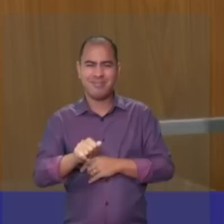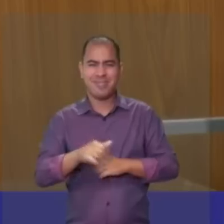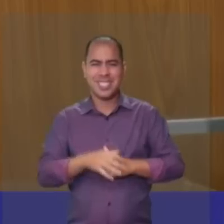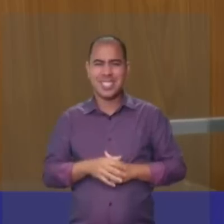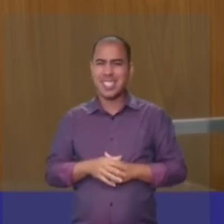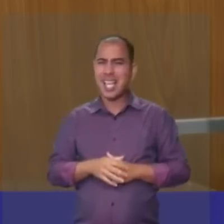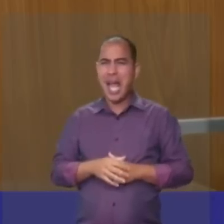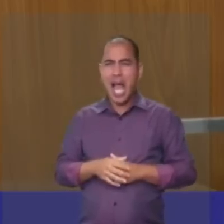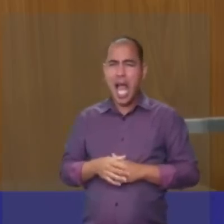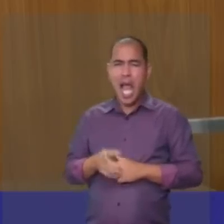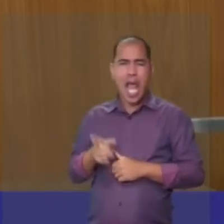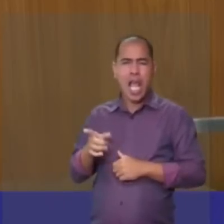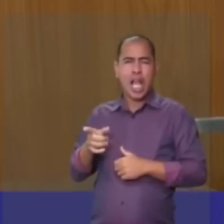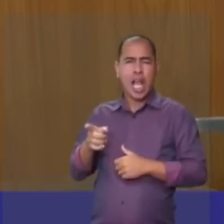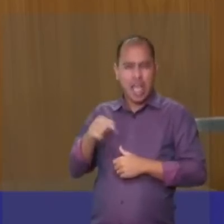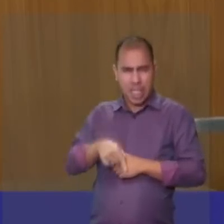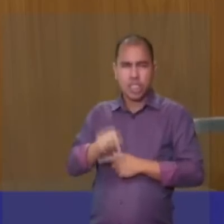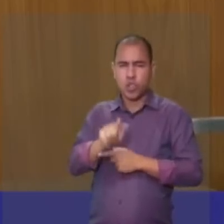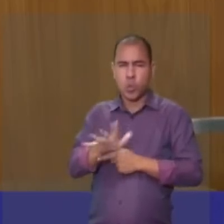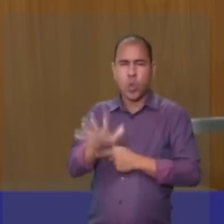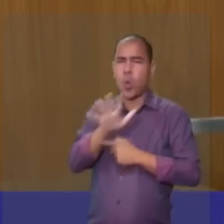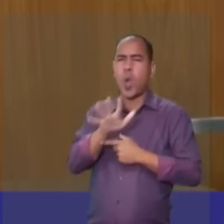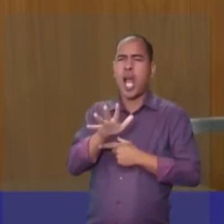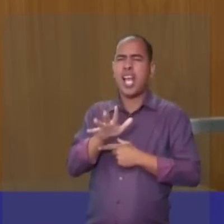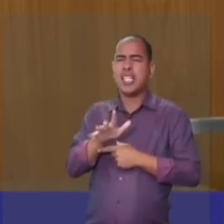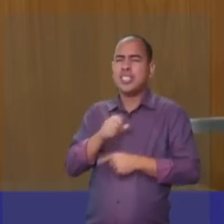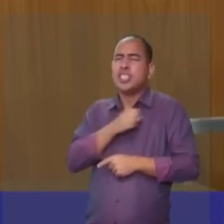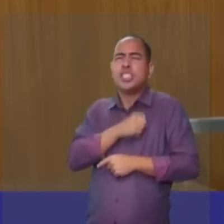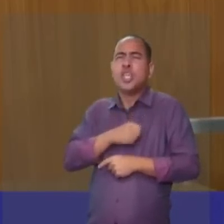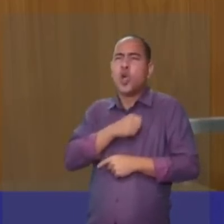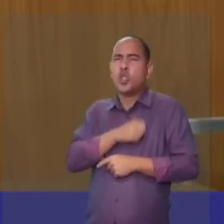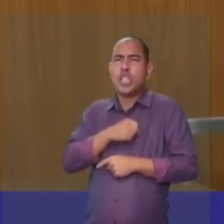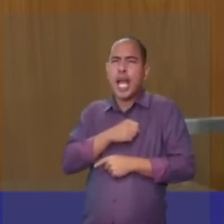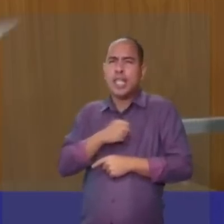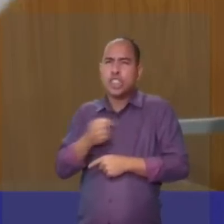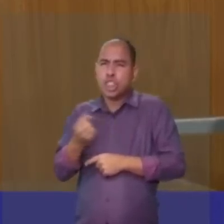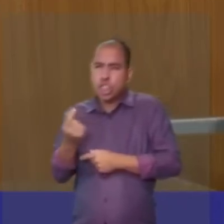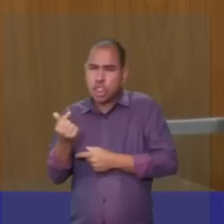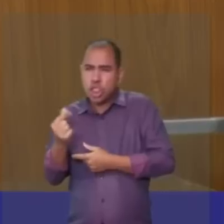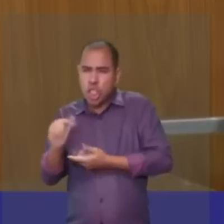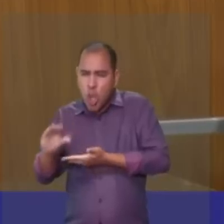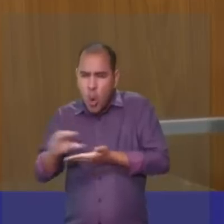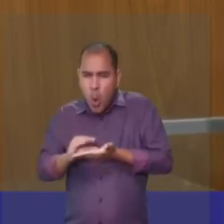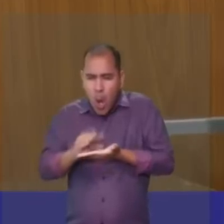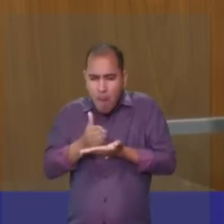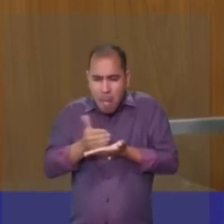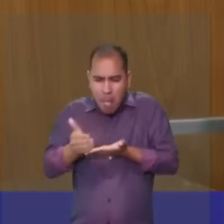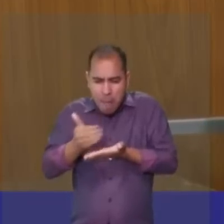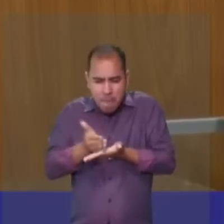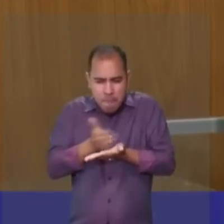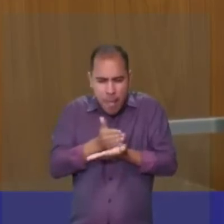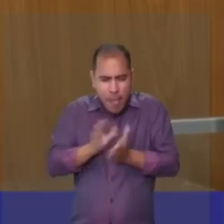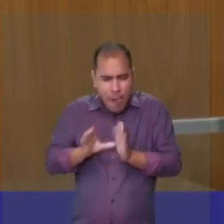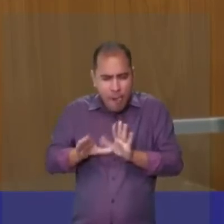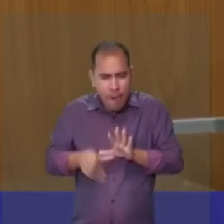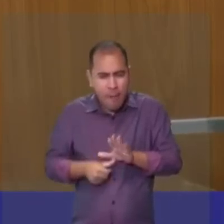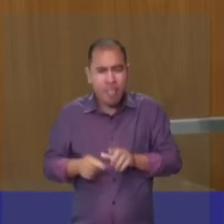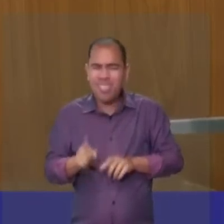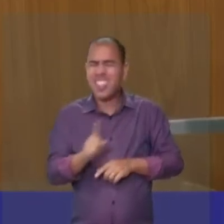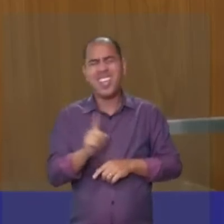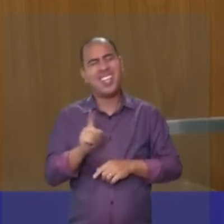das rachadinhas que vocês provocaram o estado de Goiás não